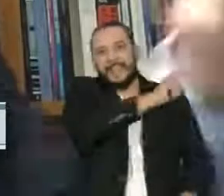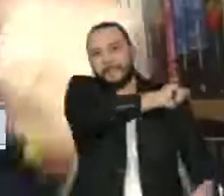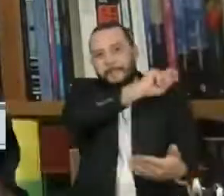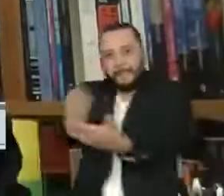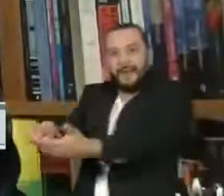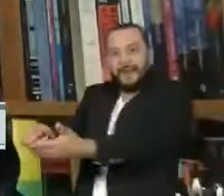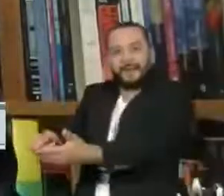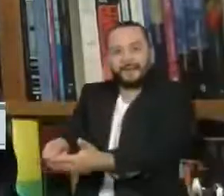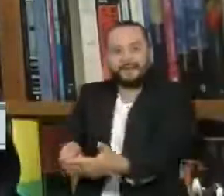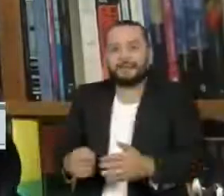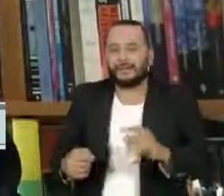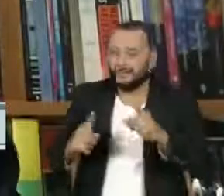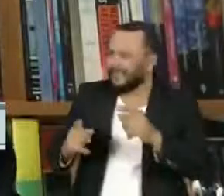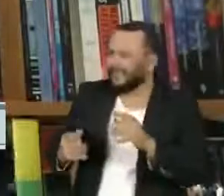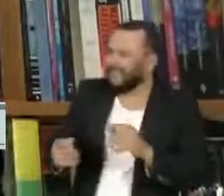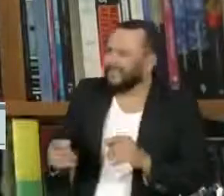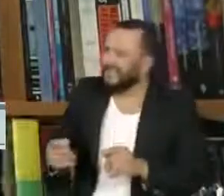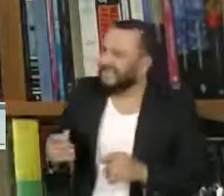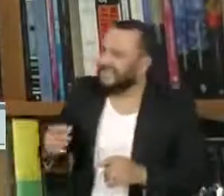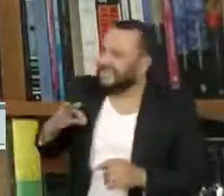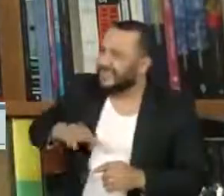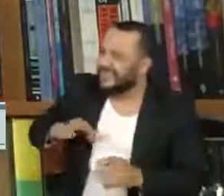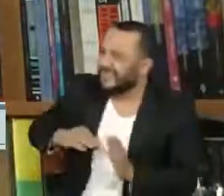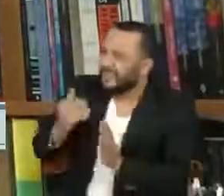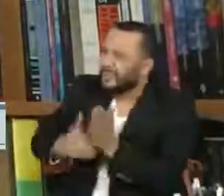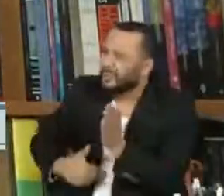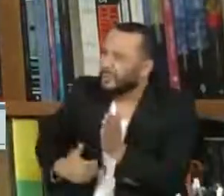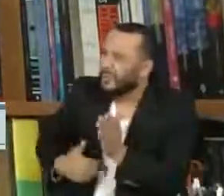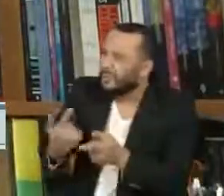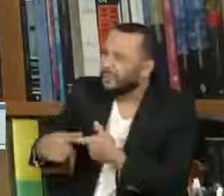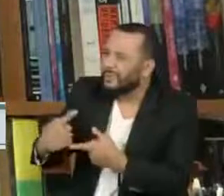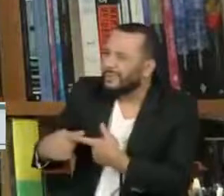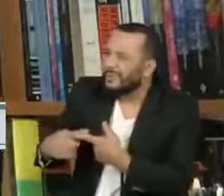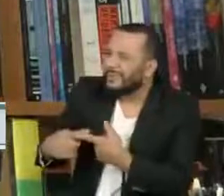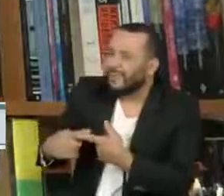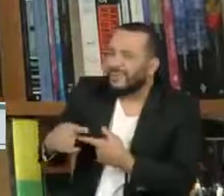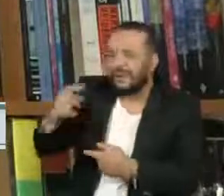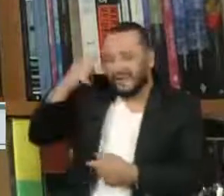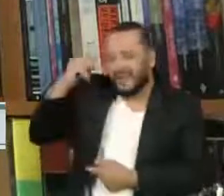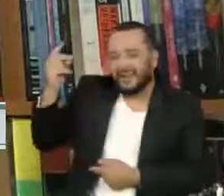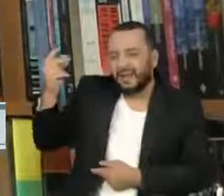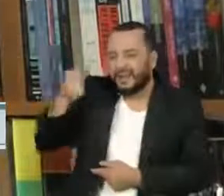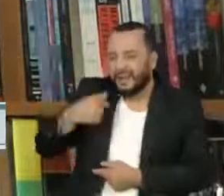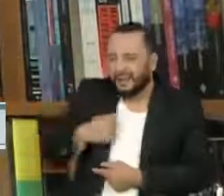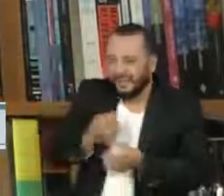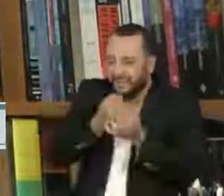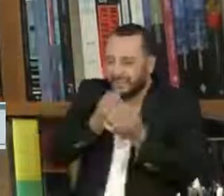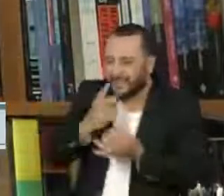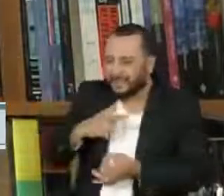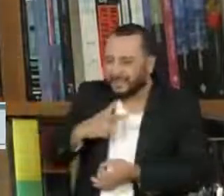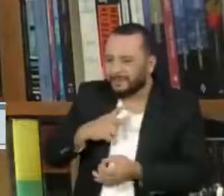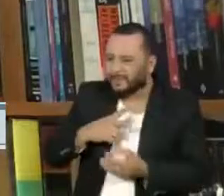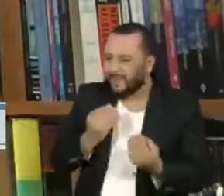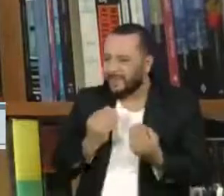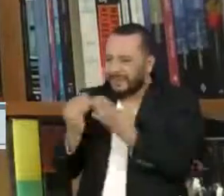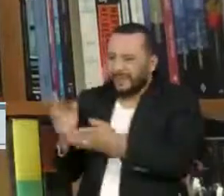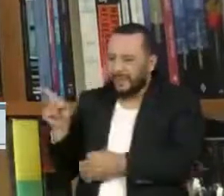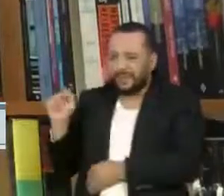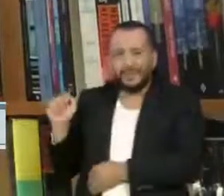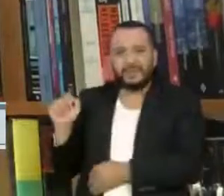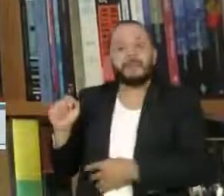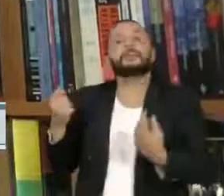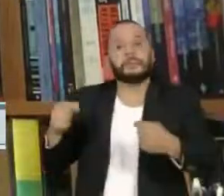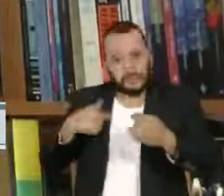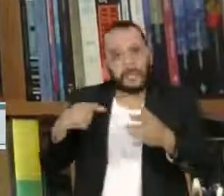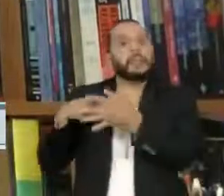o salário no próximo mês e vem 30%, 40% a menos, né? O que fazer? Denunciar imediatamente